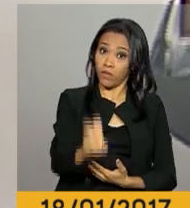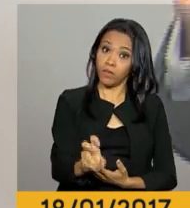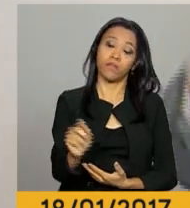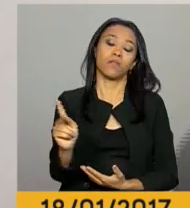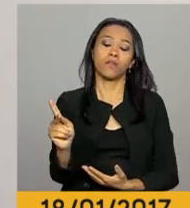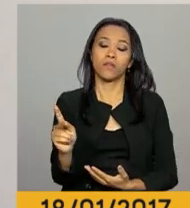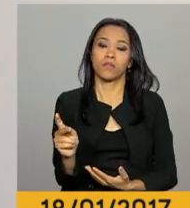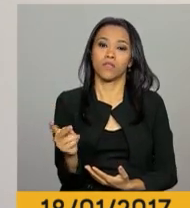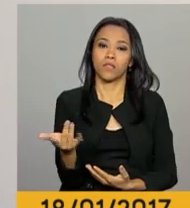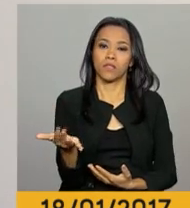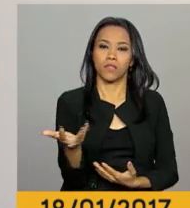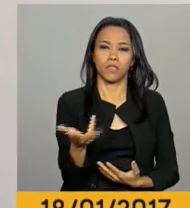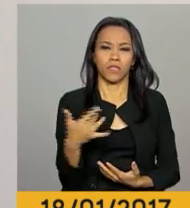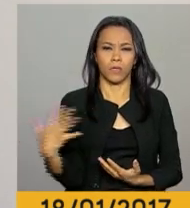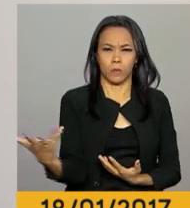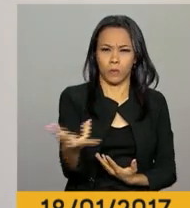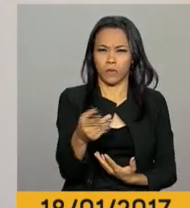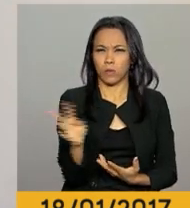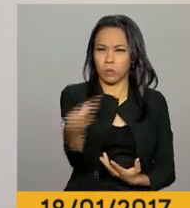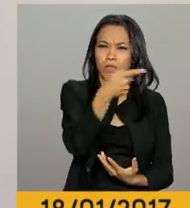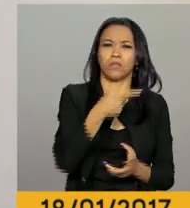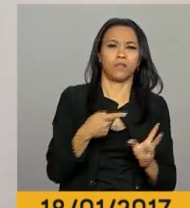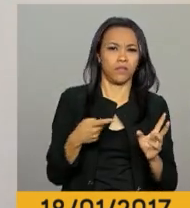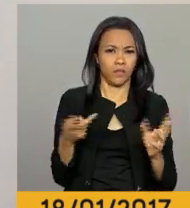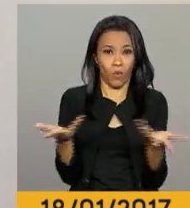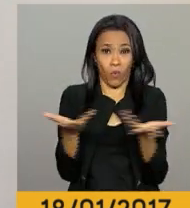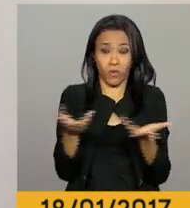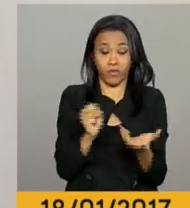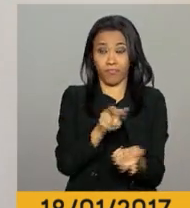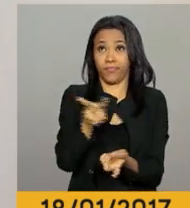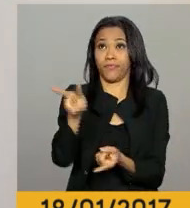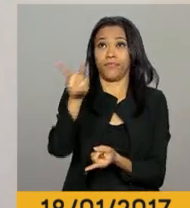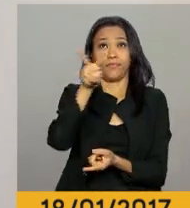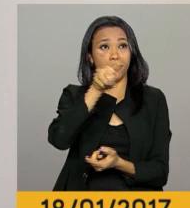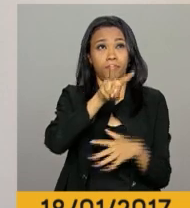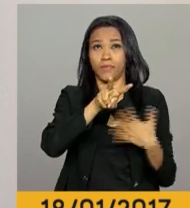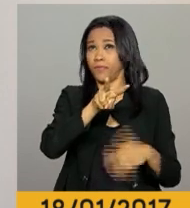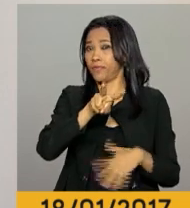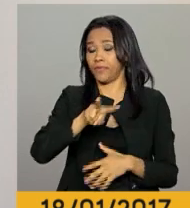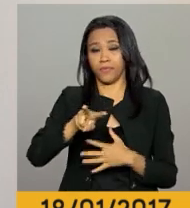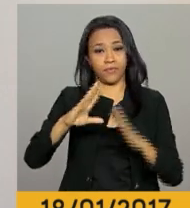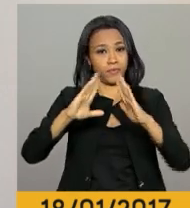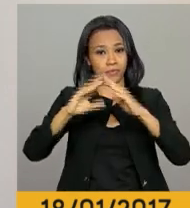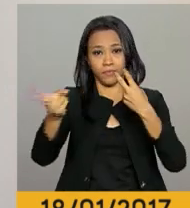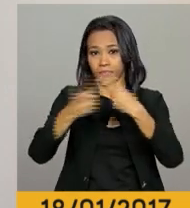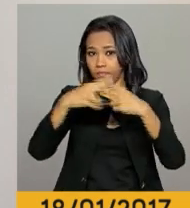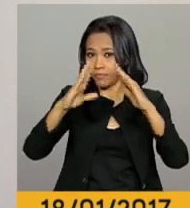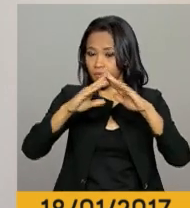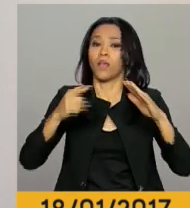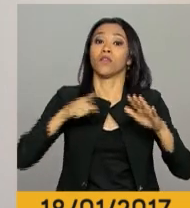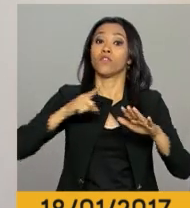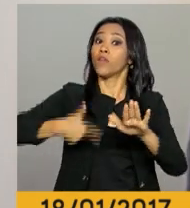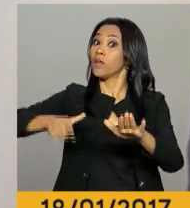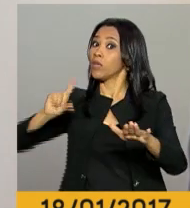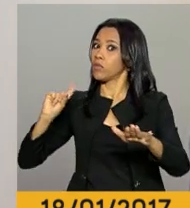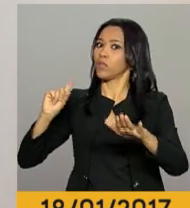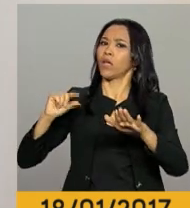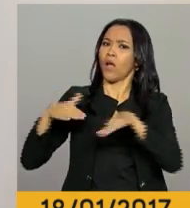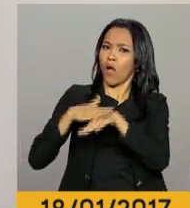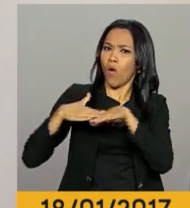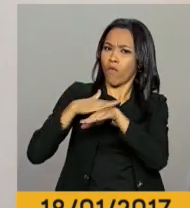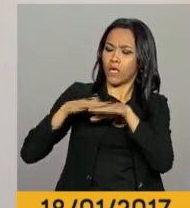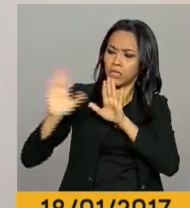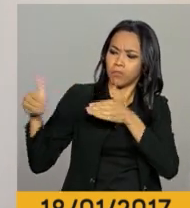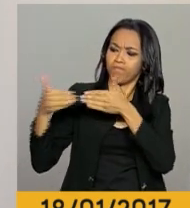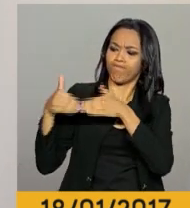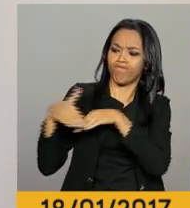drama Infernal que ocorre hoje nas penitenciárias do país nós tivemos um diálogo muito produtivo com o setor